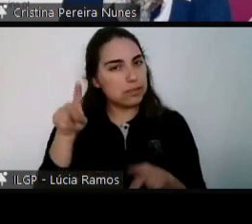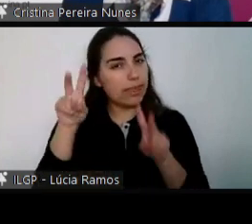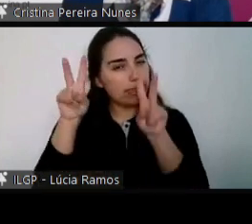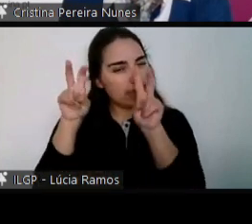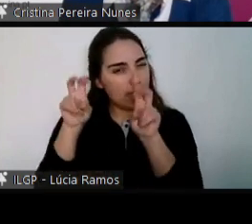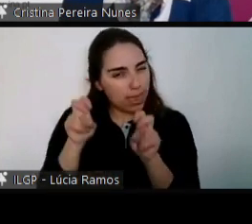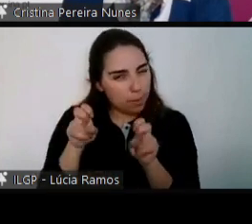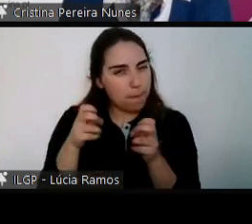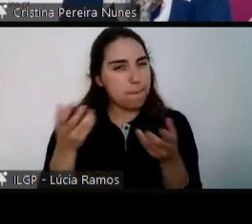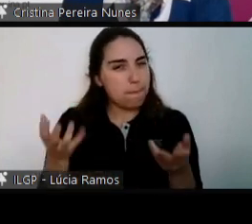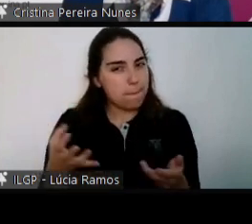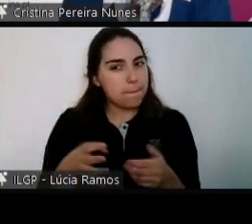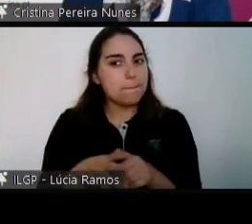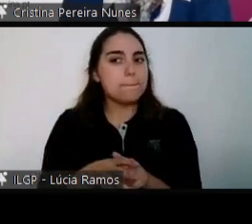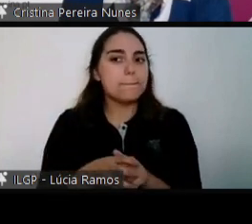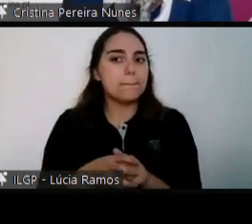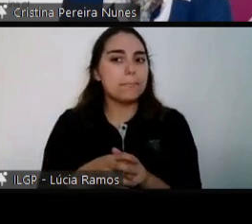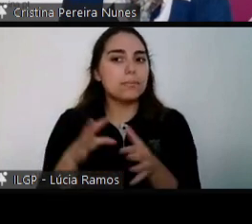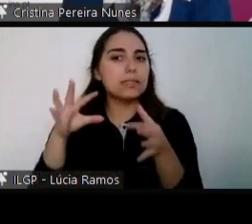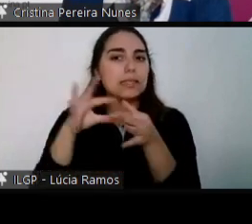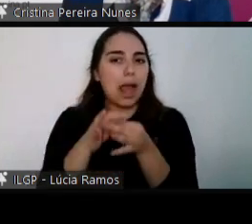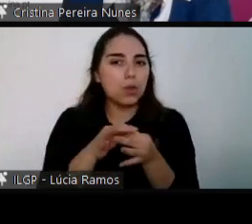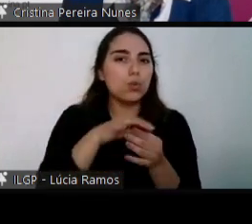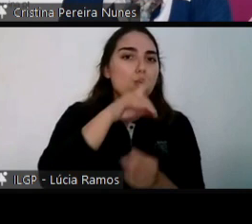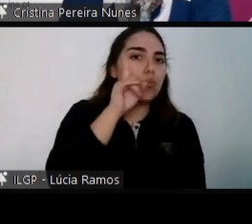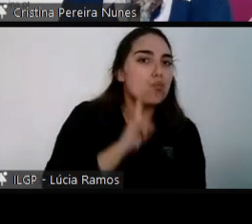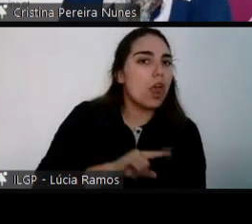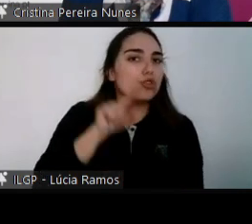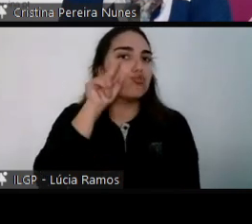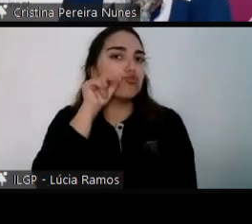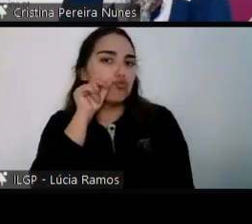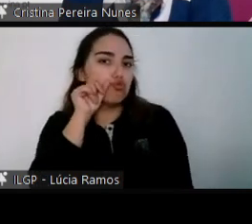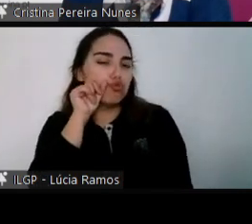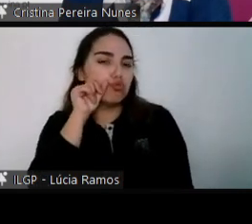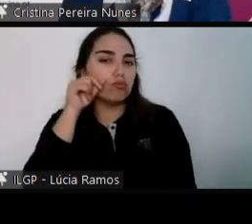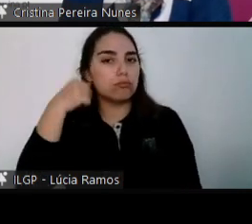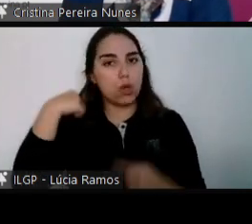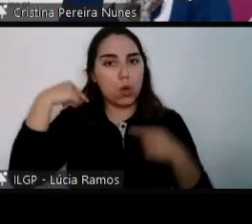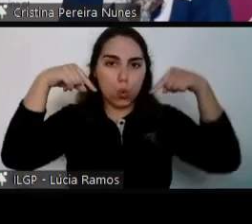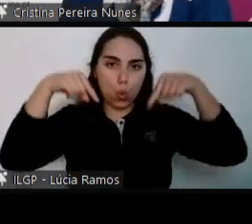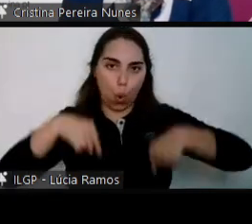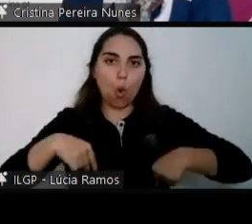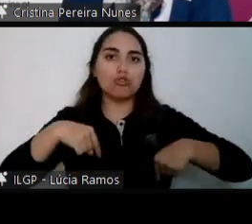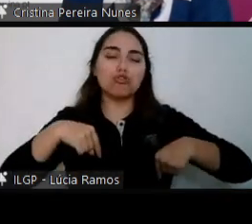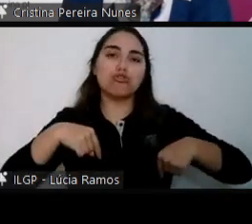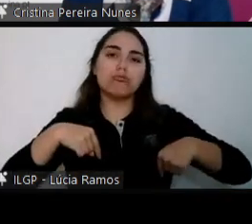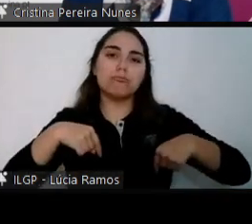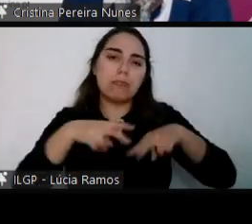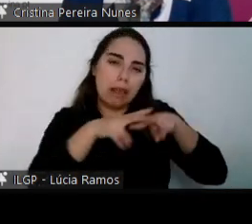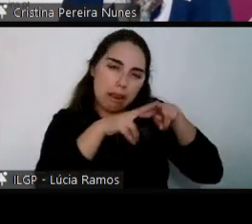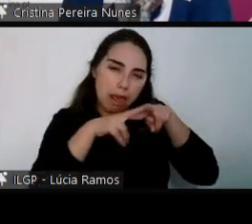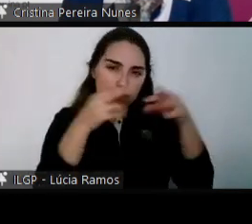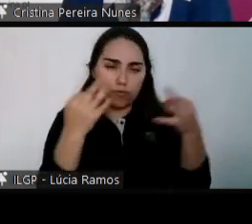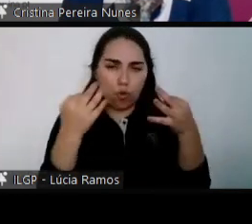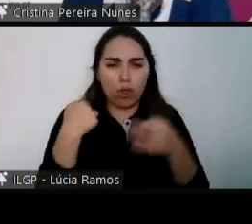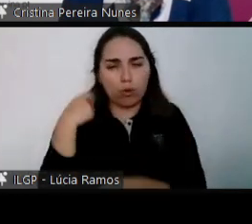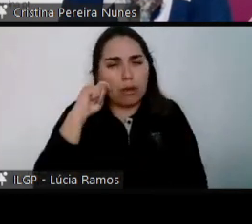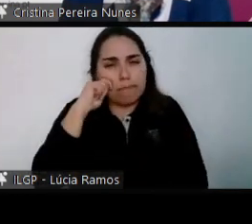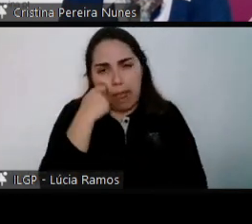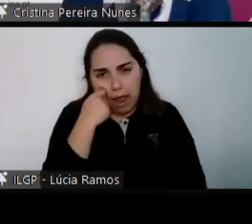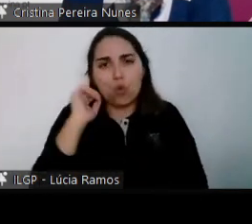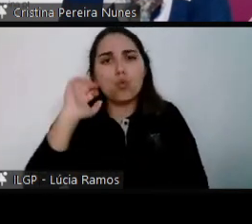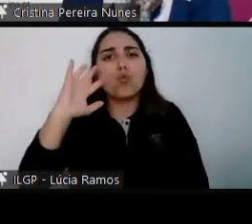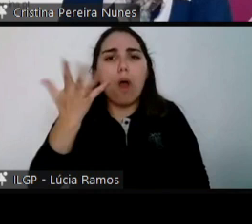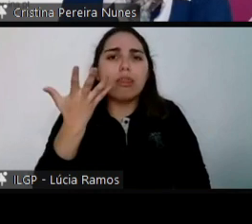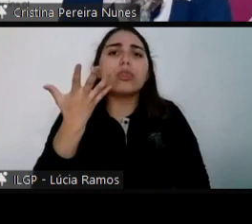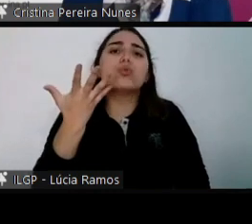ainda pegando na parte do género, eu estive a fazer aqui uma pequena análise. Eu noto isso quando estou a dar a formação à distância, noto